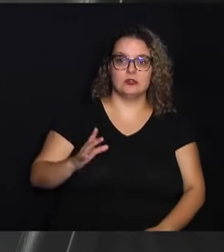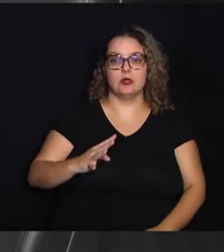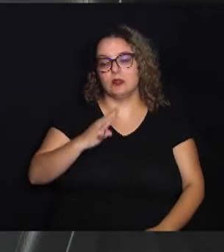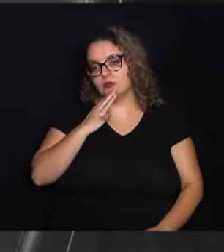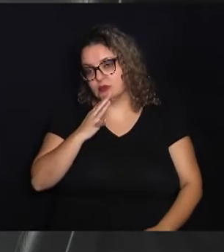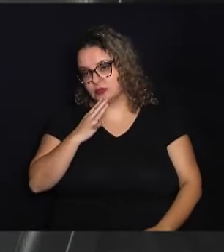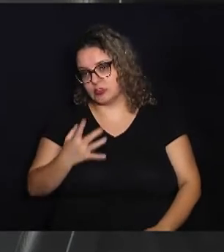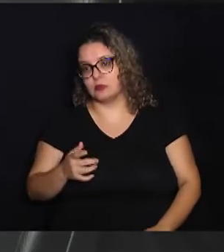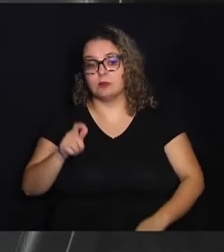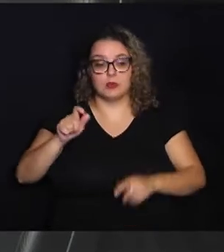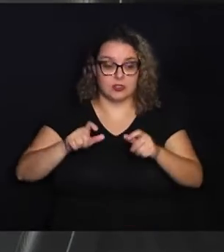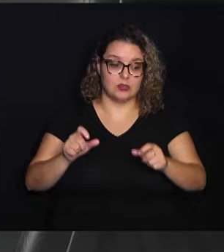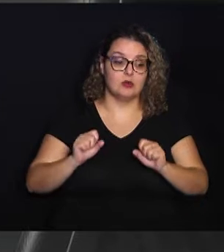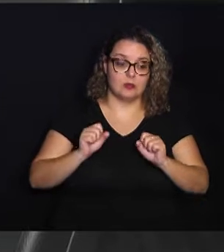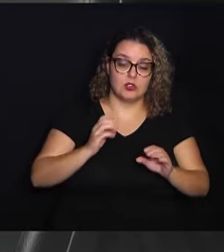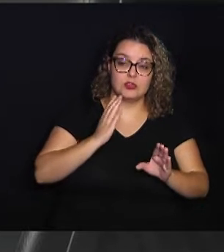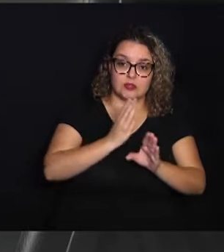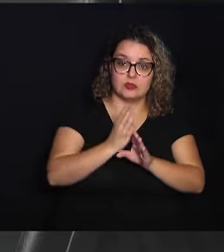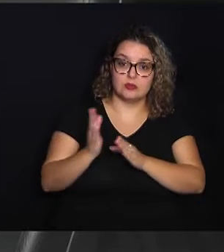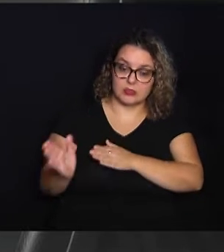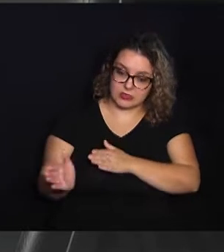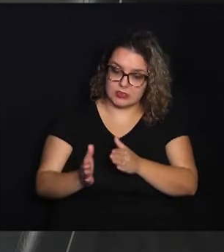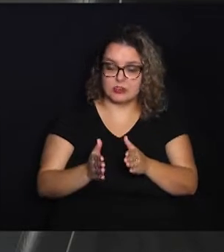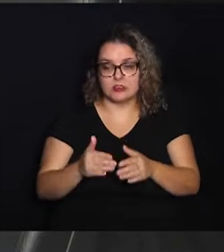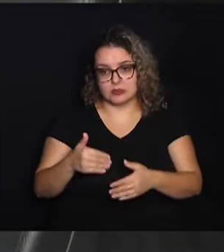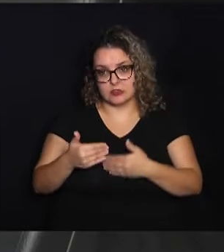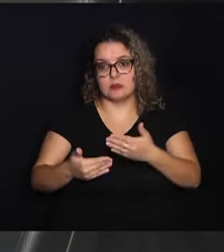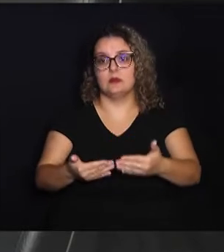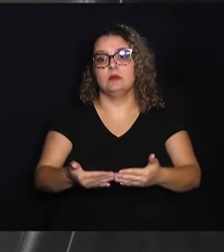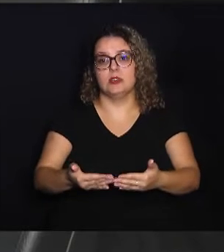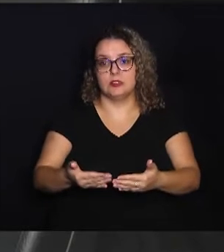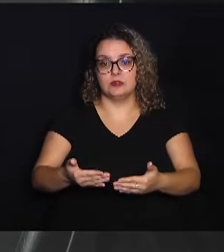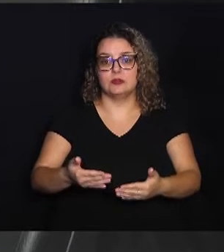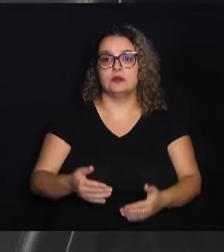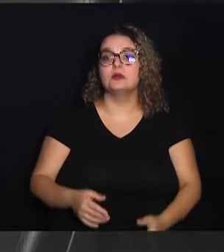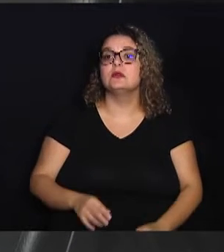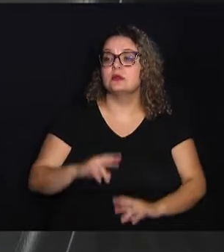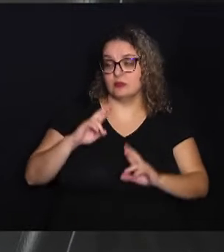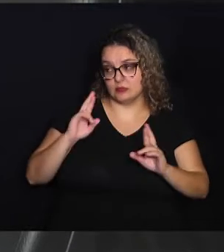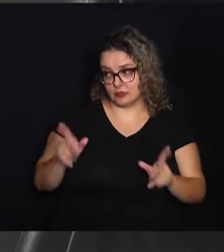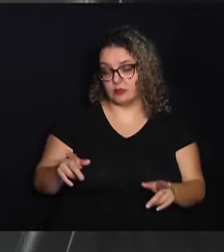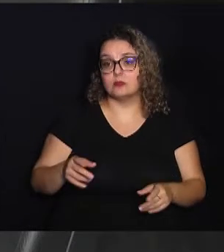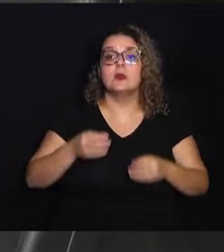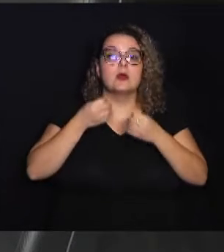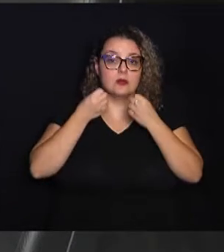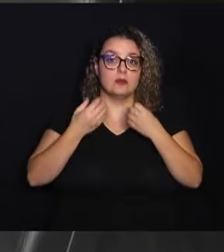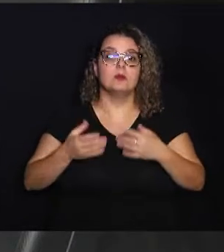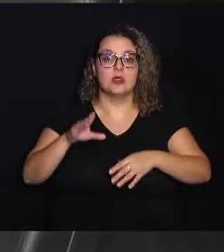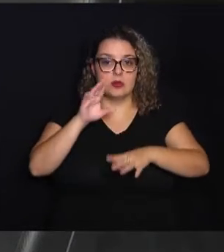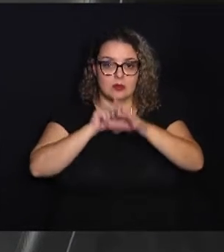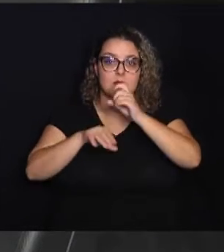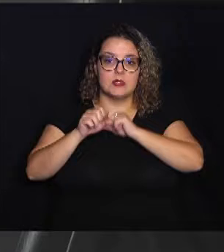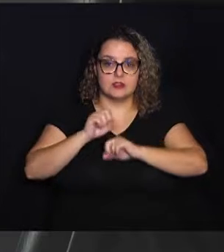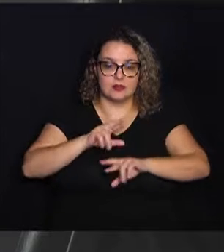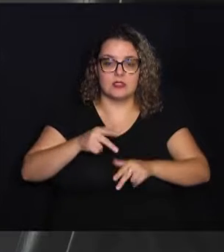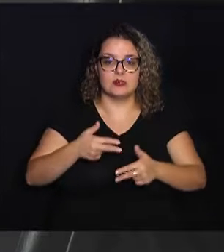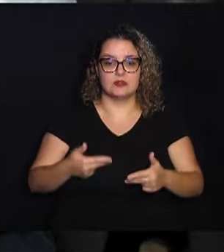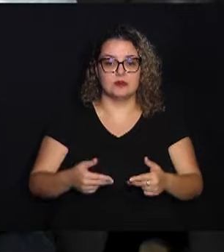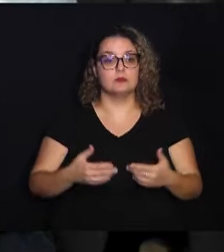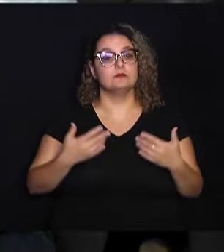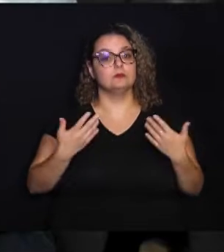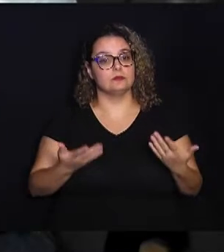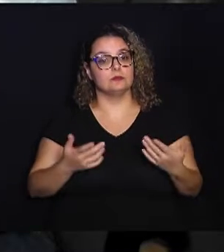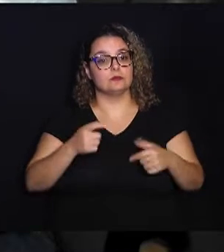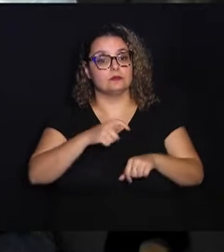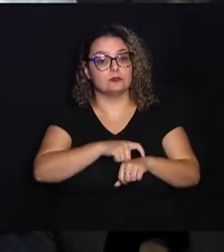conheciam, pessoas que a gente pôde encontrar durante esse período, e realmente foi muito diferente, mas foi muito bom, eu aprendi bastante. Tá, e